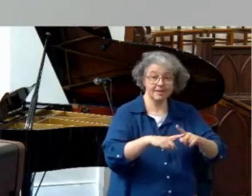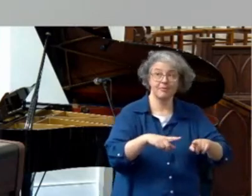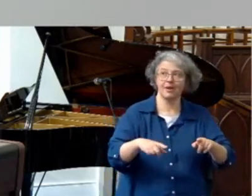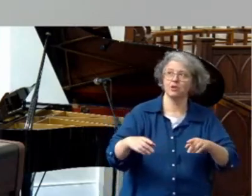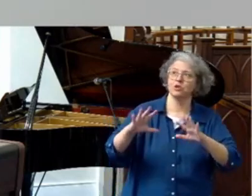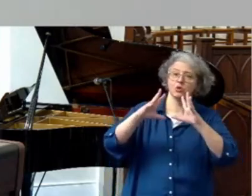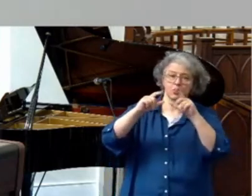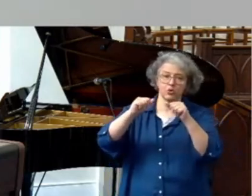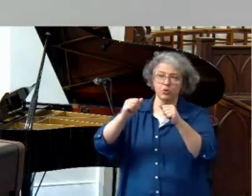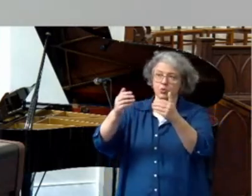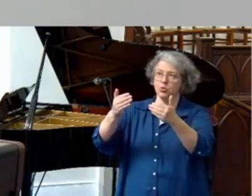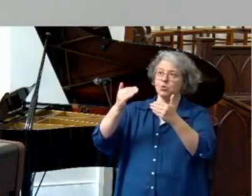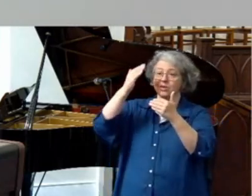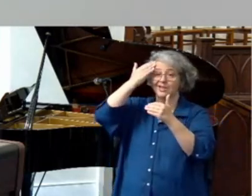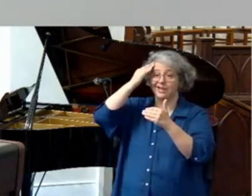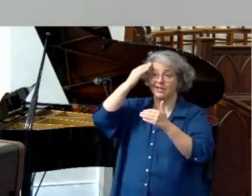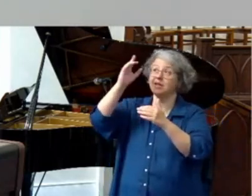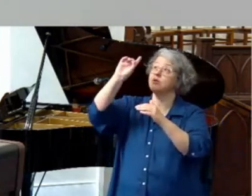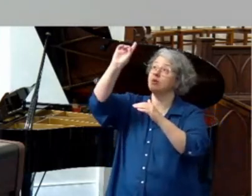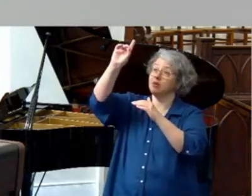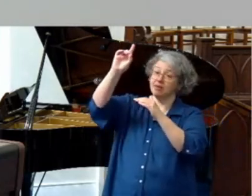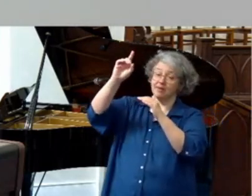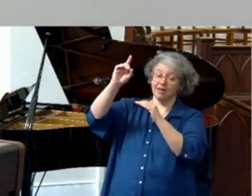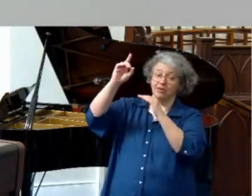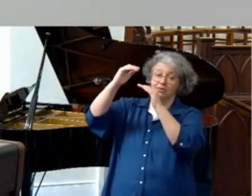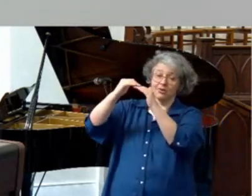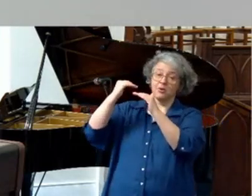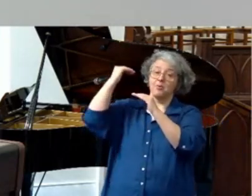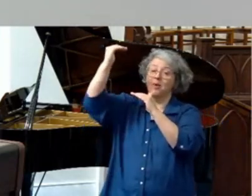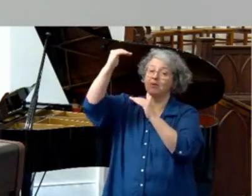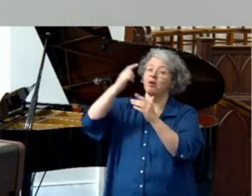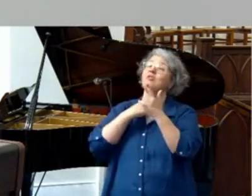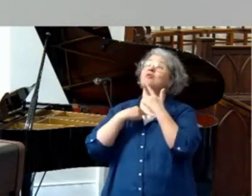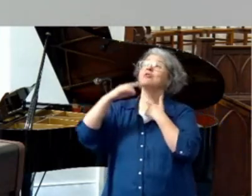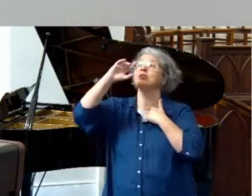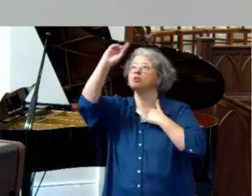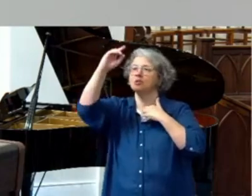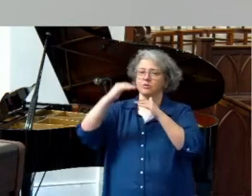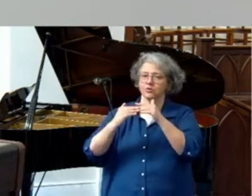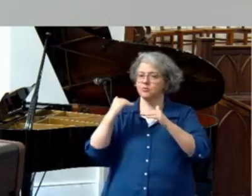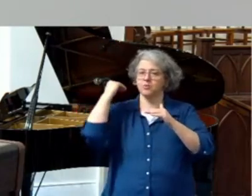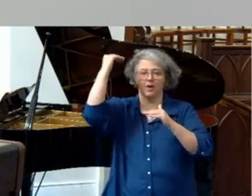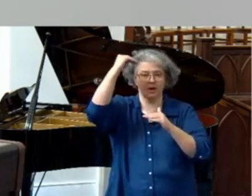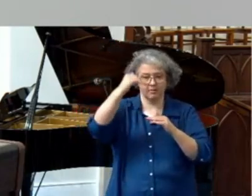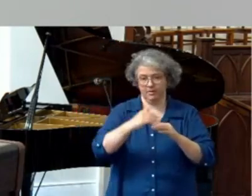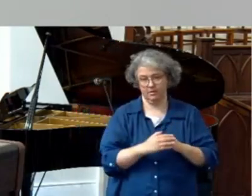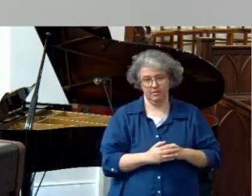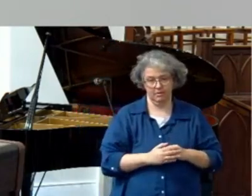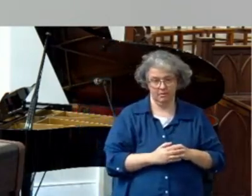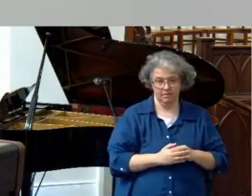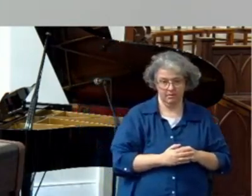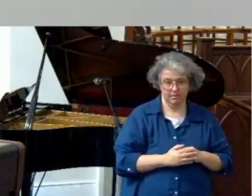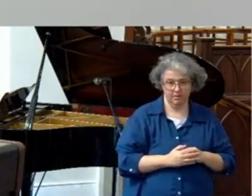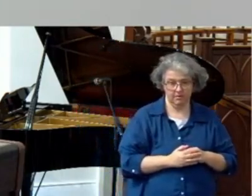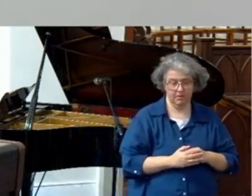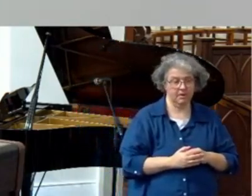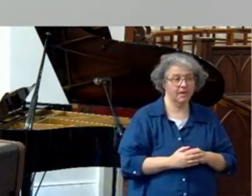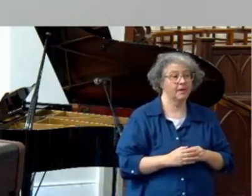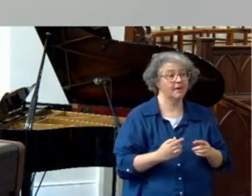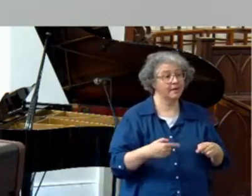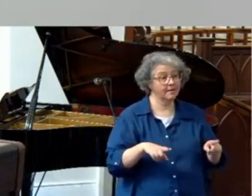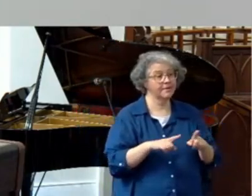essa passagem nos mostra. Por isso que eu uso esse subtítulo, a presunção